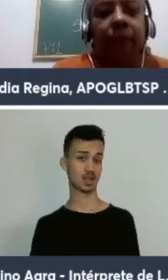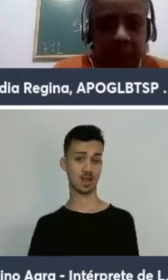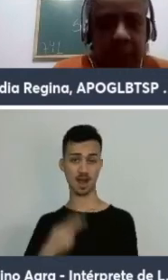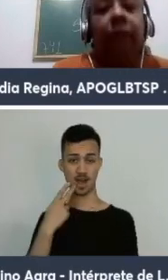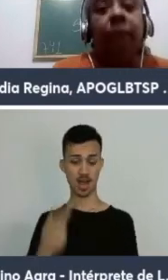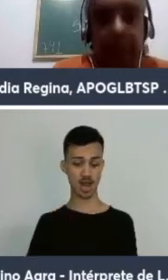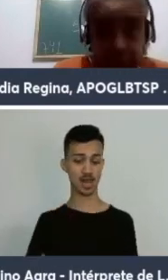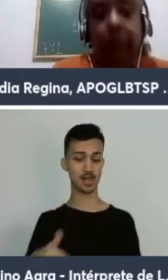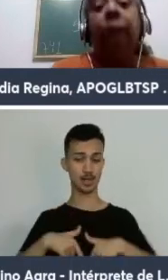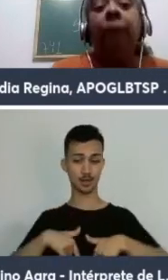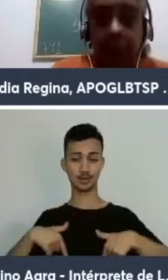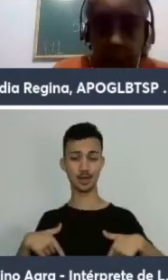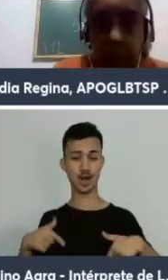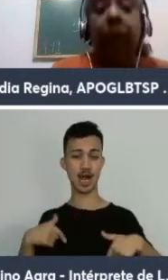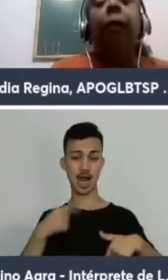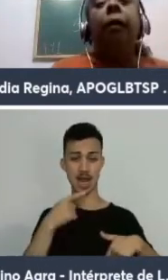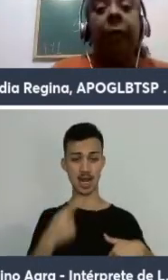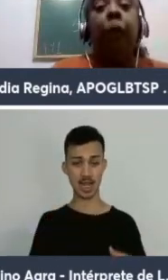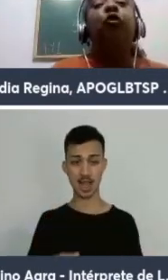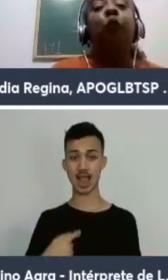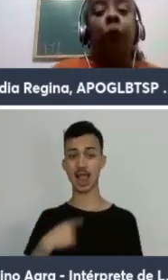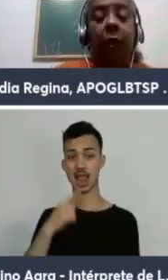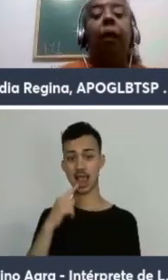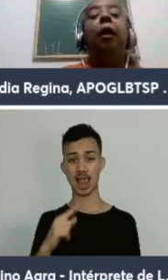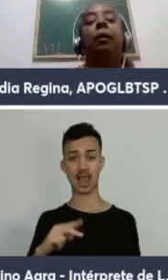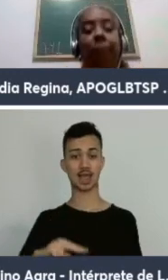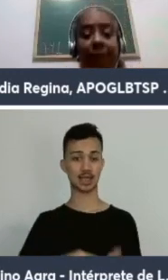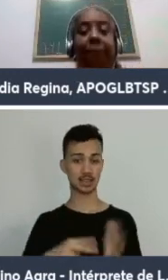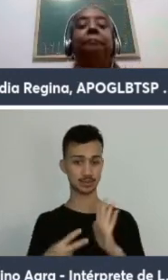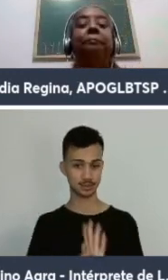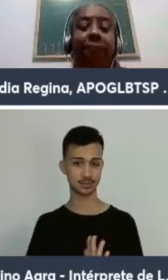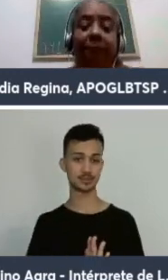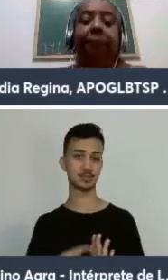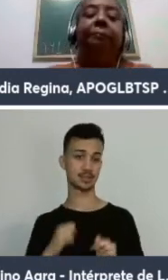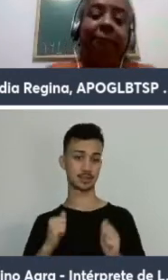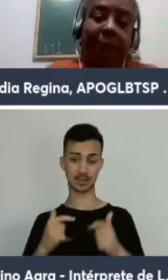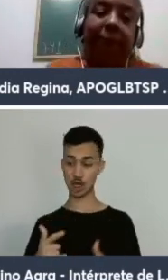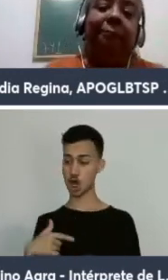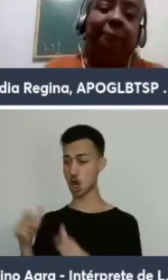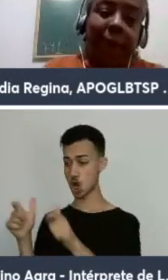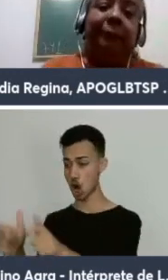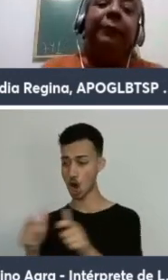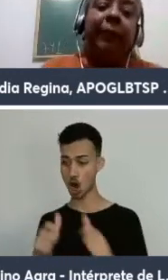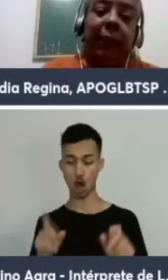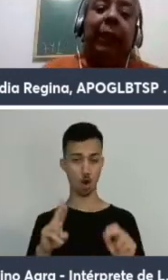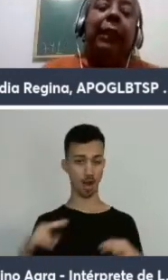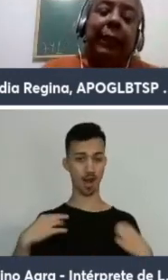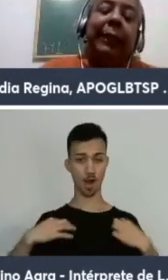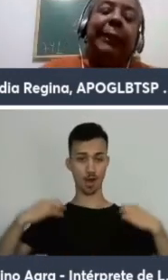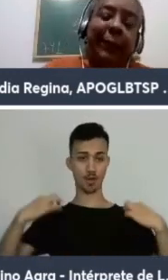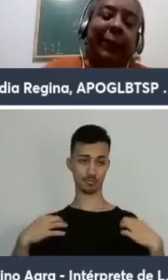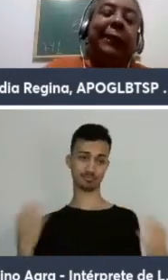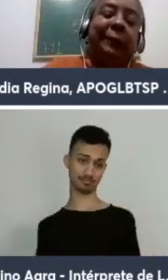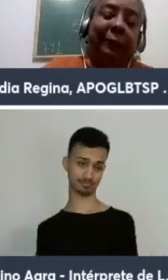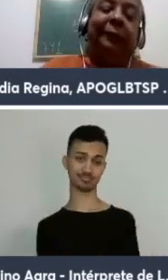nos definindo como tal, para você entrar em lugar tal, ou para você vestir de modo tal.